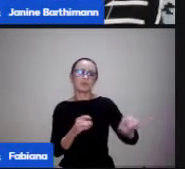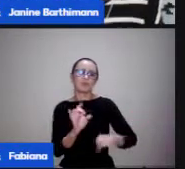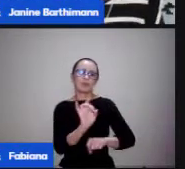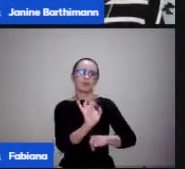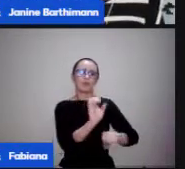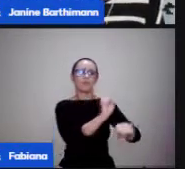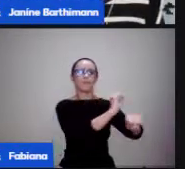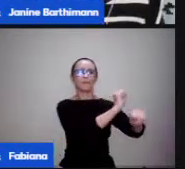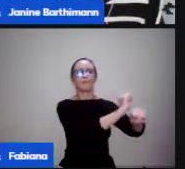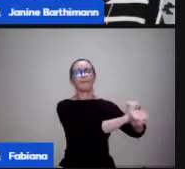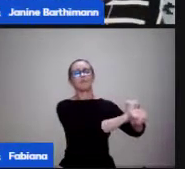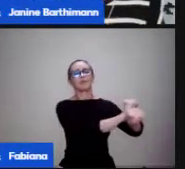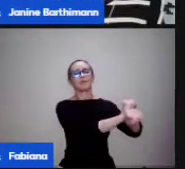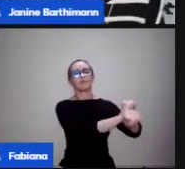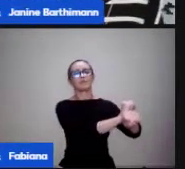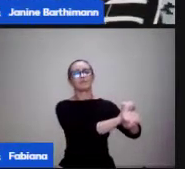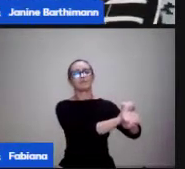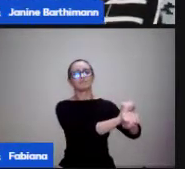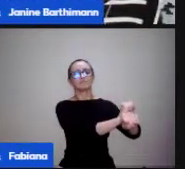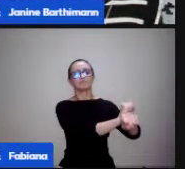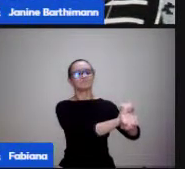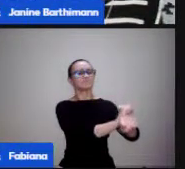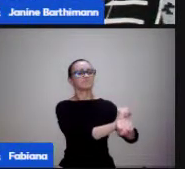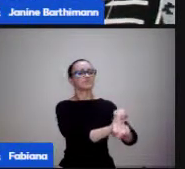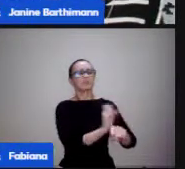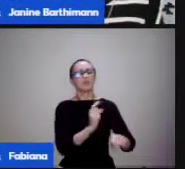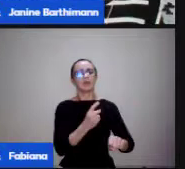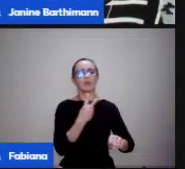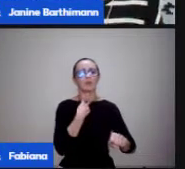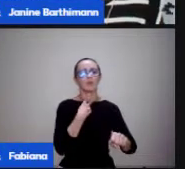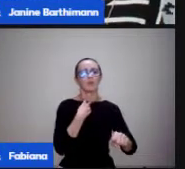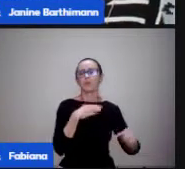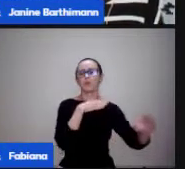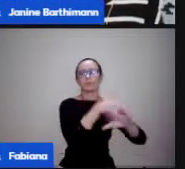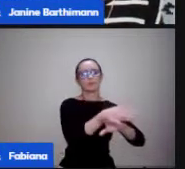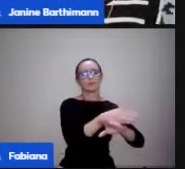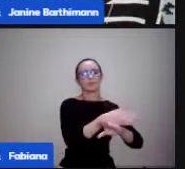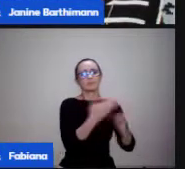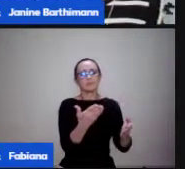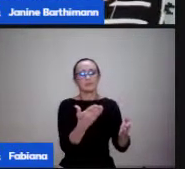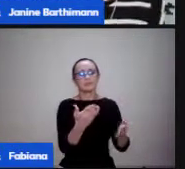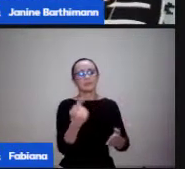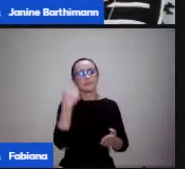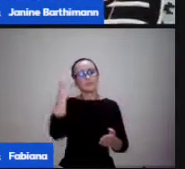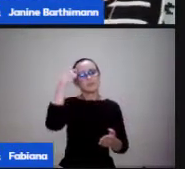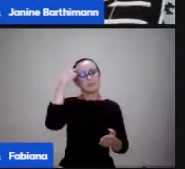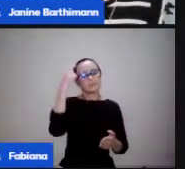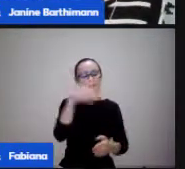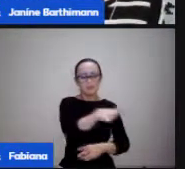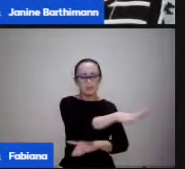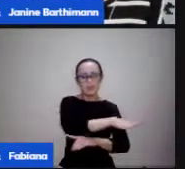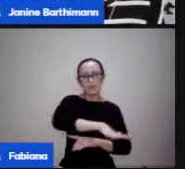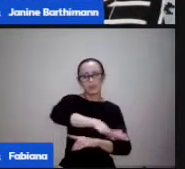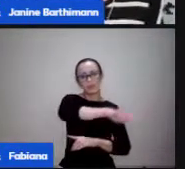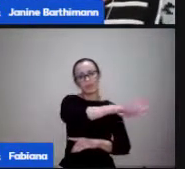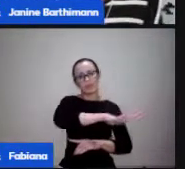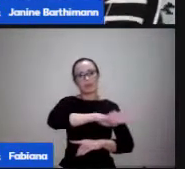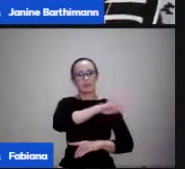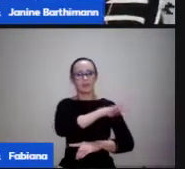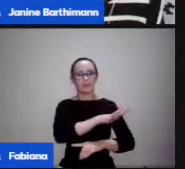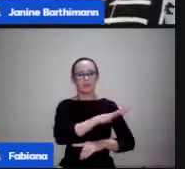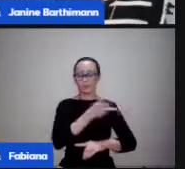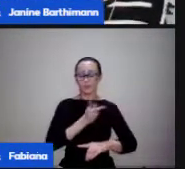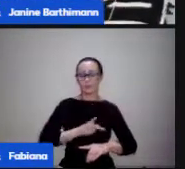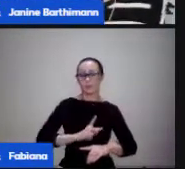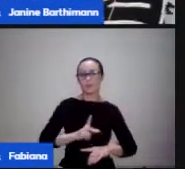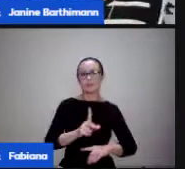nem intocável. Então, partindo desse princípio de que a escola é um ambiente em que há constantes